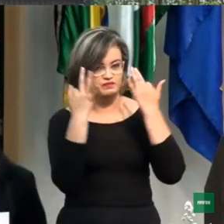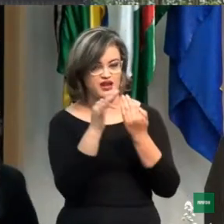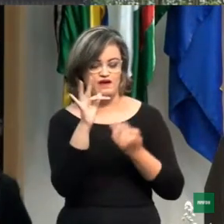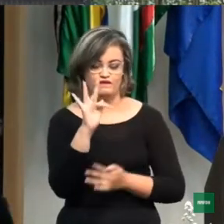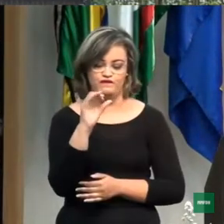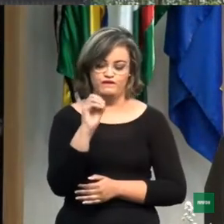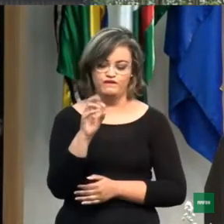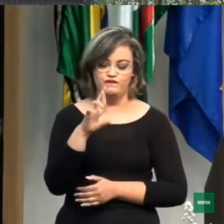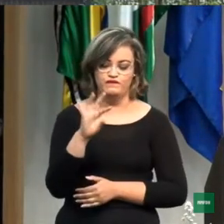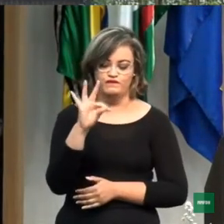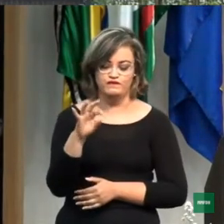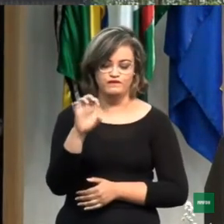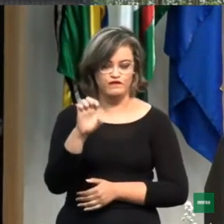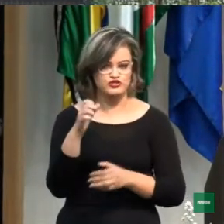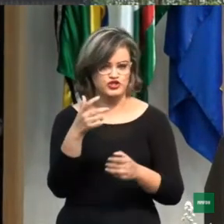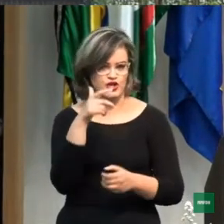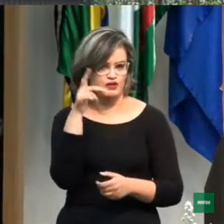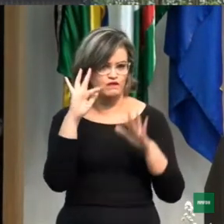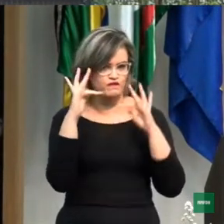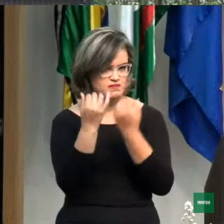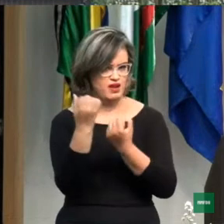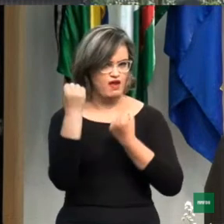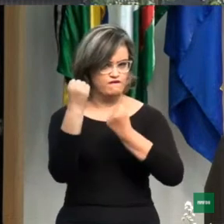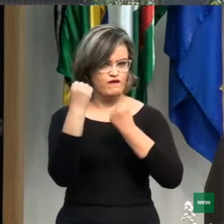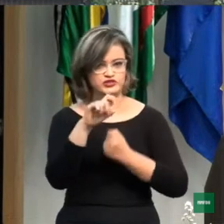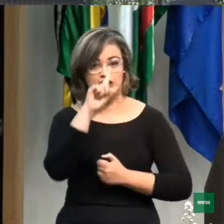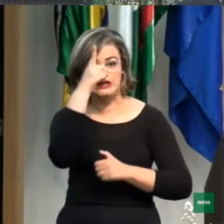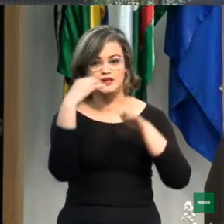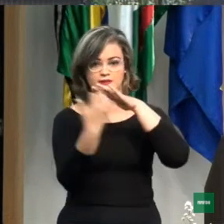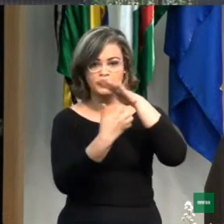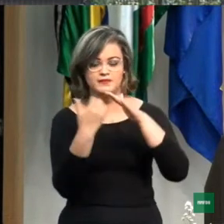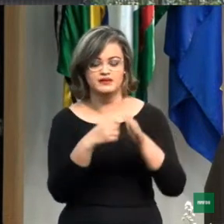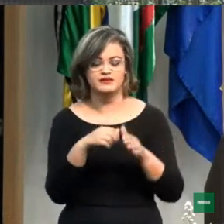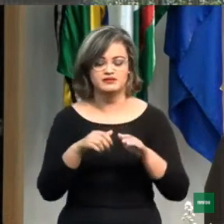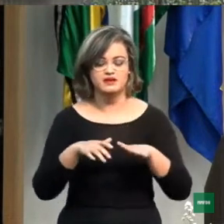Fortes, implementada pela empresa Máquinas Agrícolas Jacto.